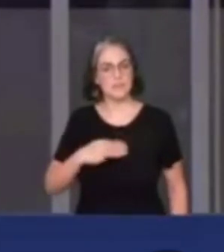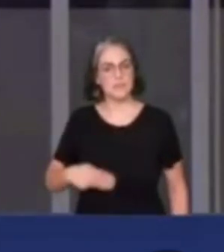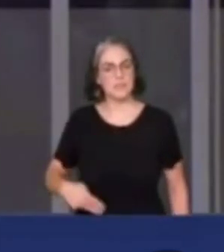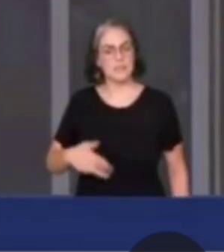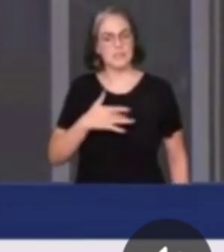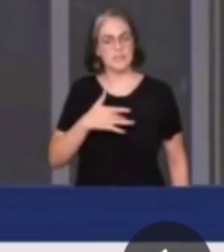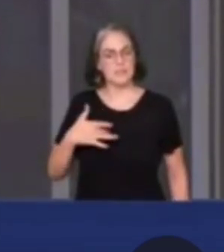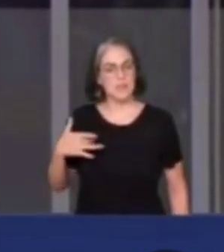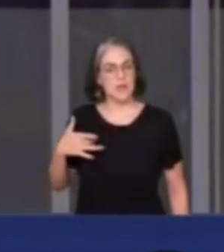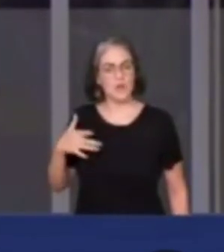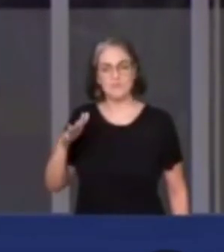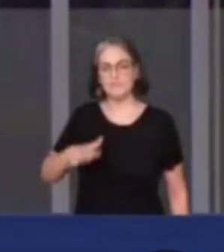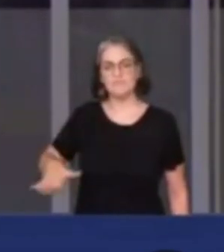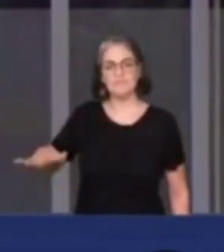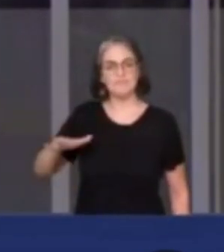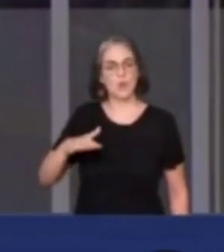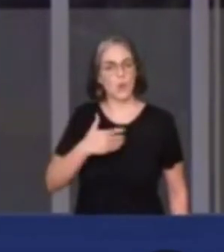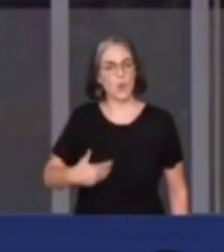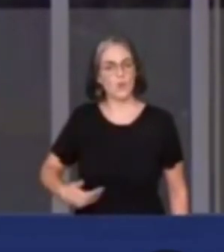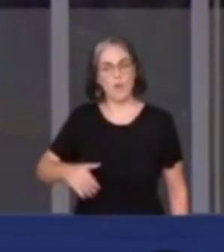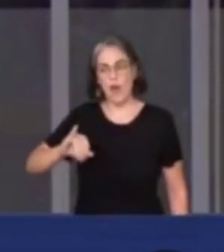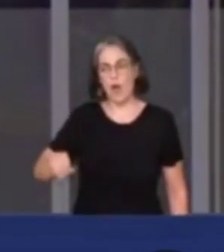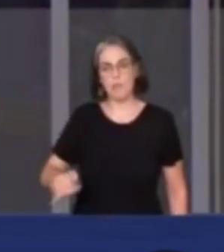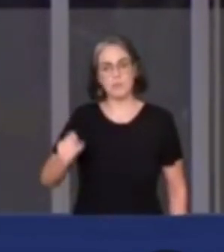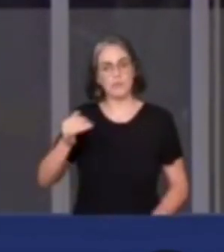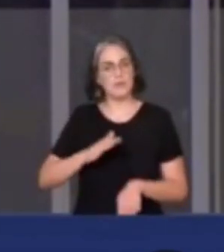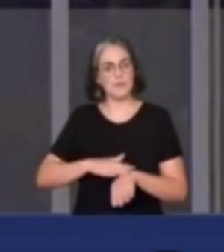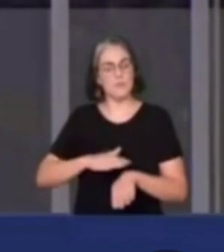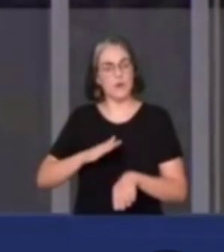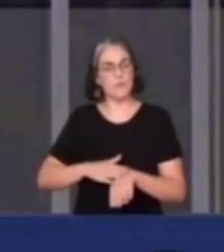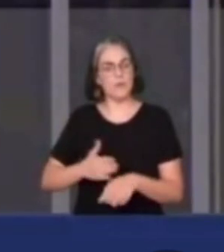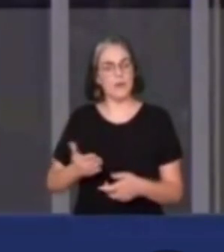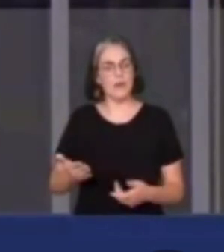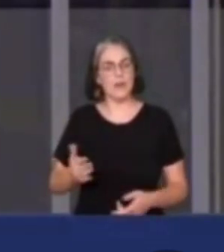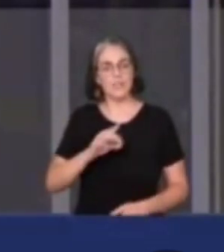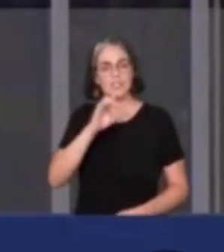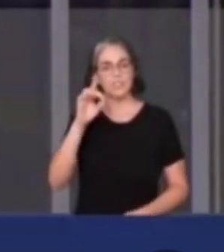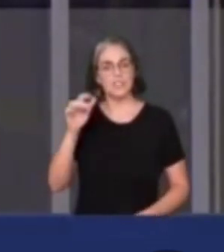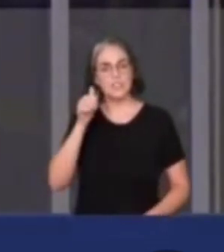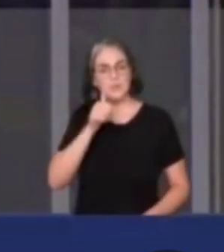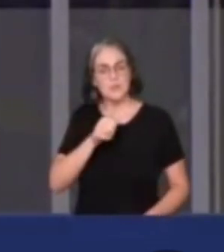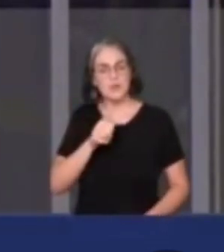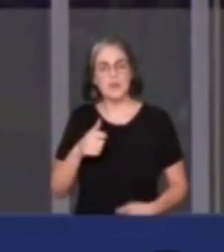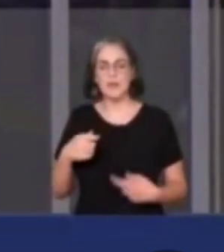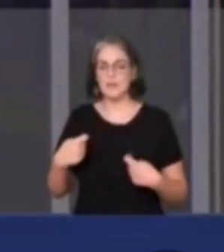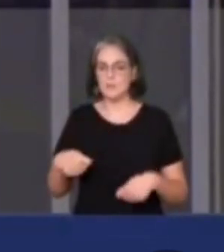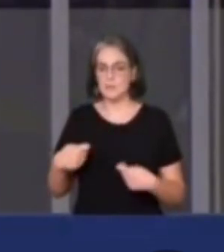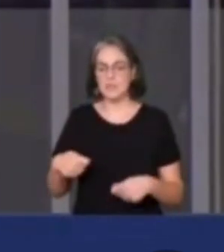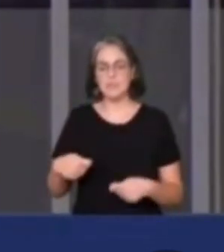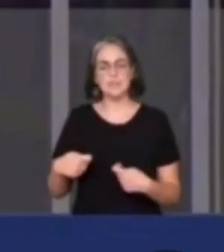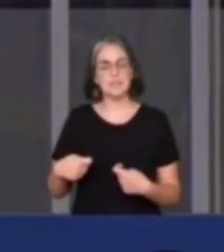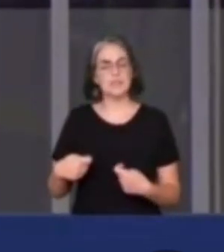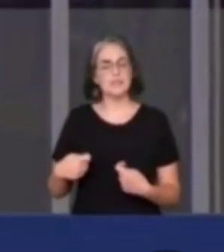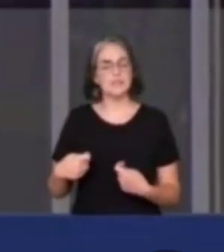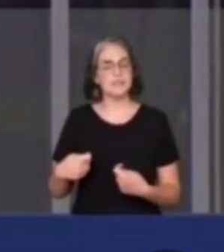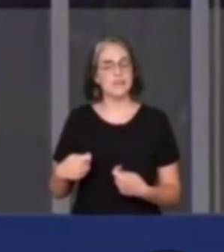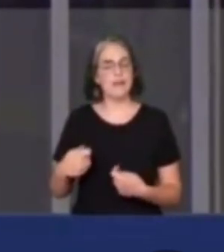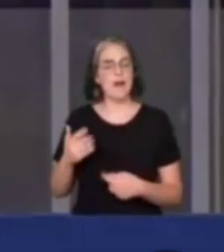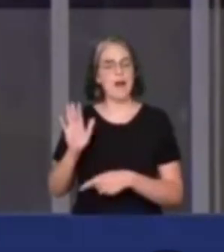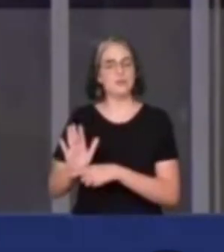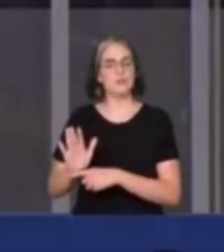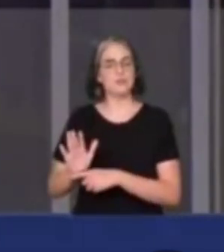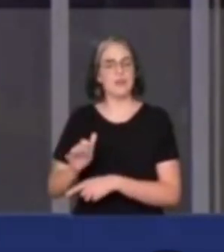esse governo para aproveitar o dia internacional da mulher e contemplar as mulheres da enfermagem hoje é o dia